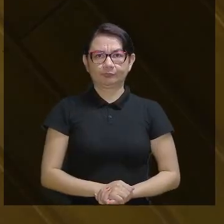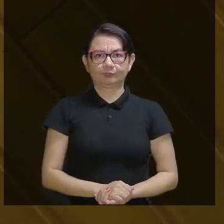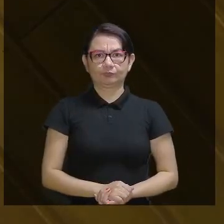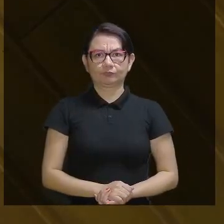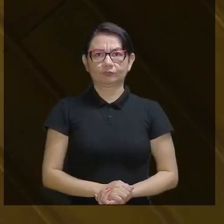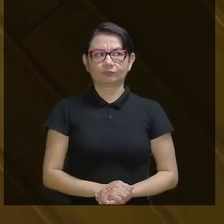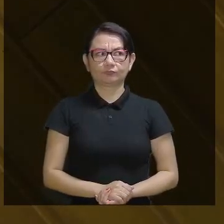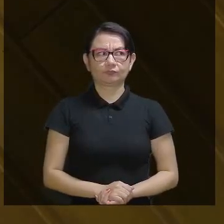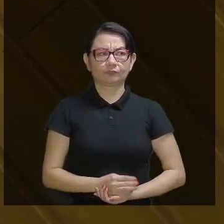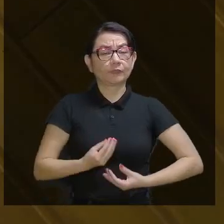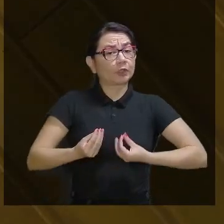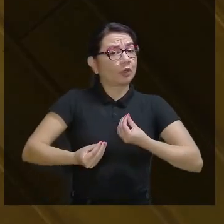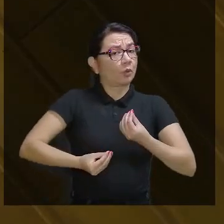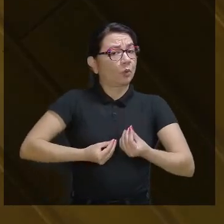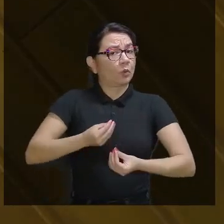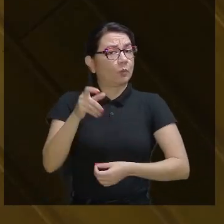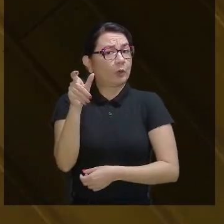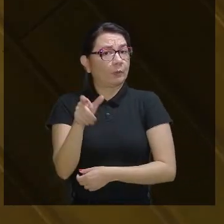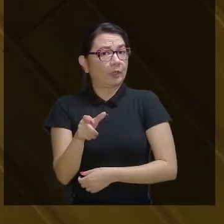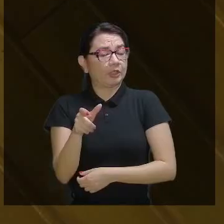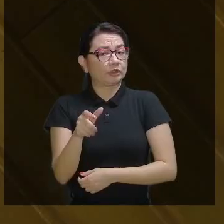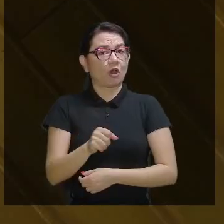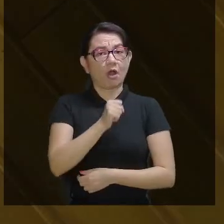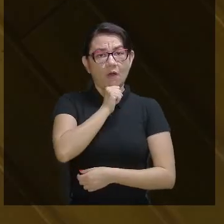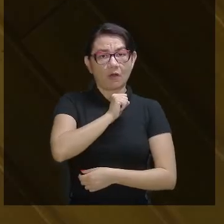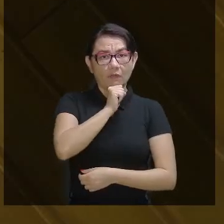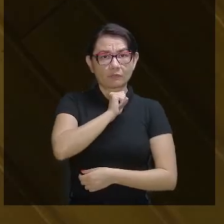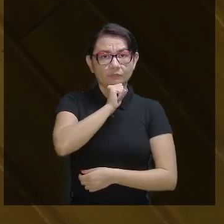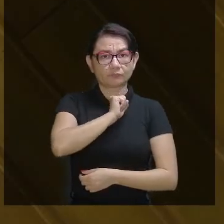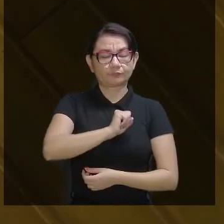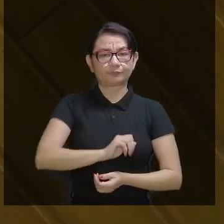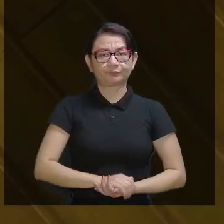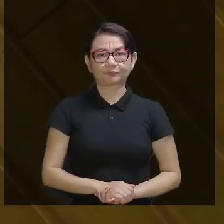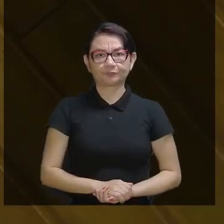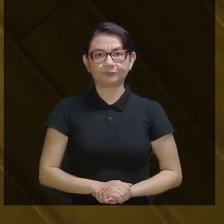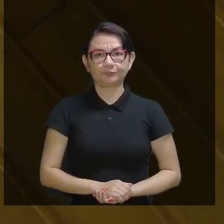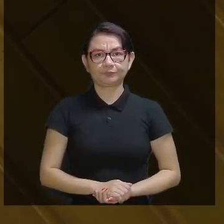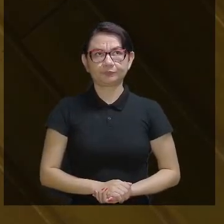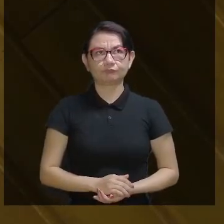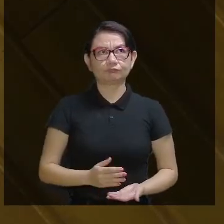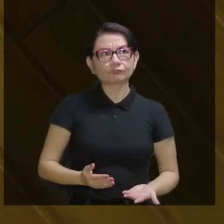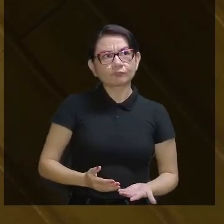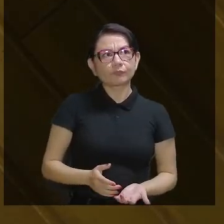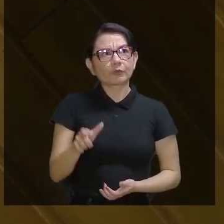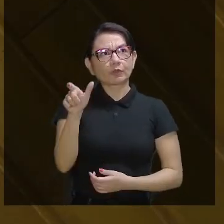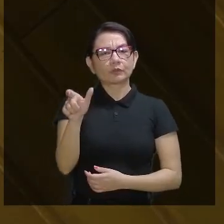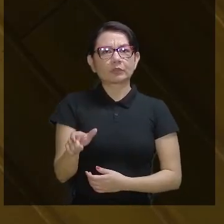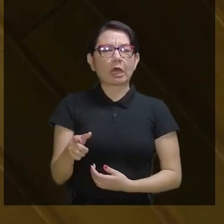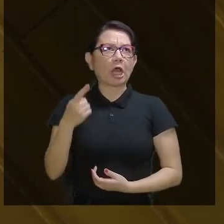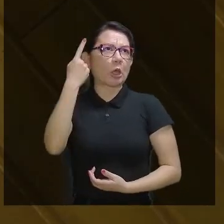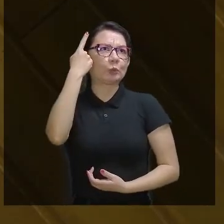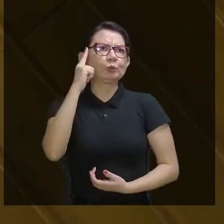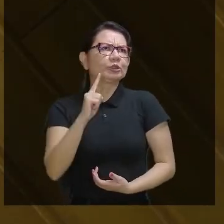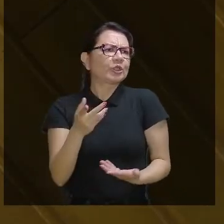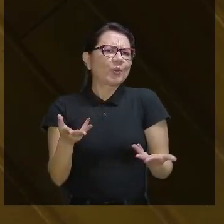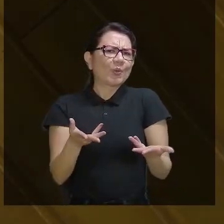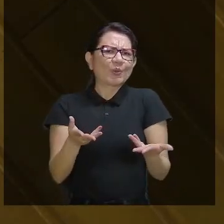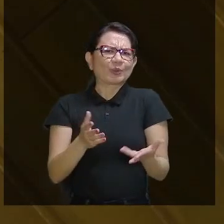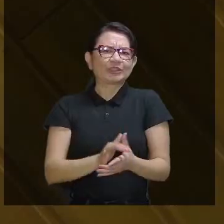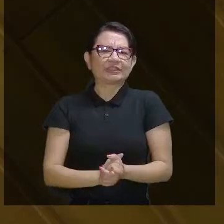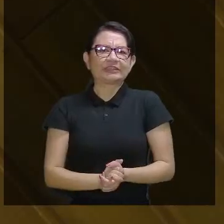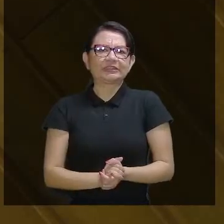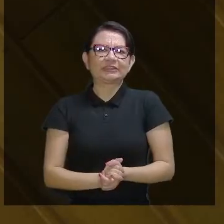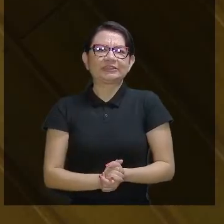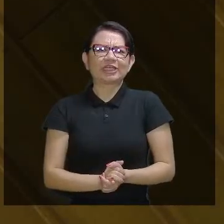E como uma pessoa da terceira idade, uma pessoa, eu não sei como hoje se